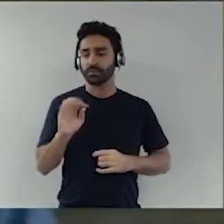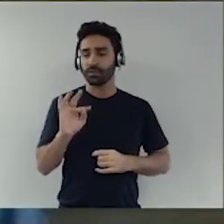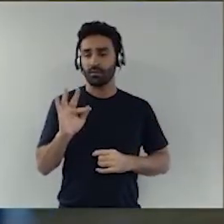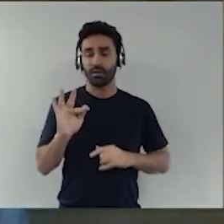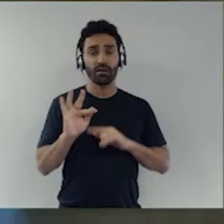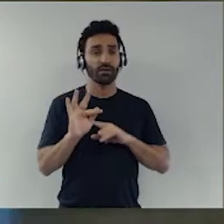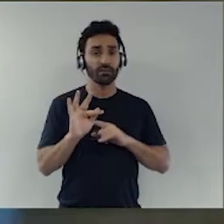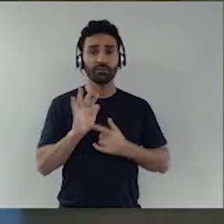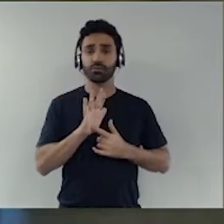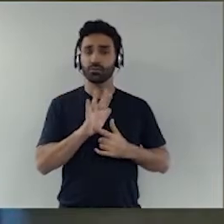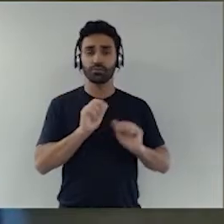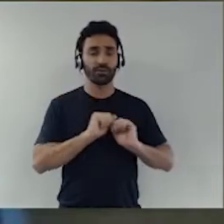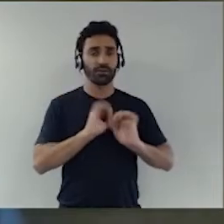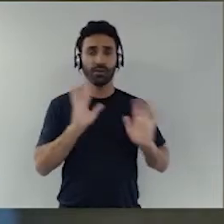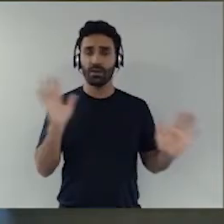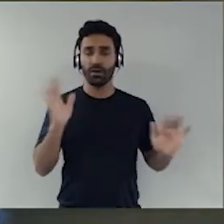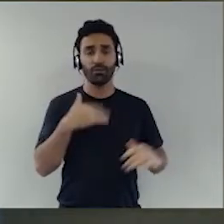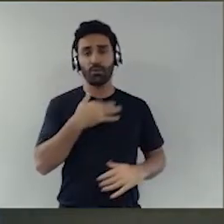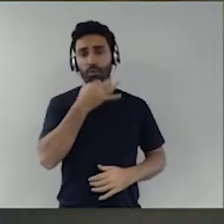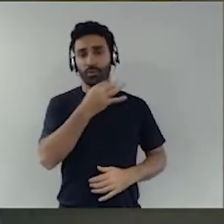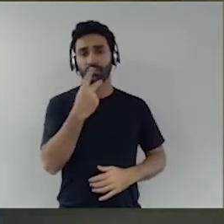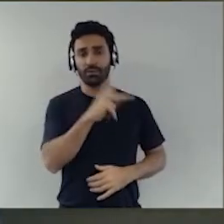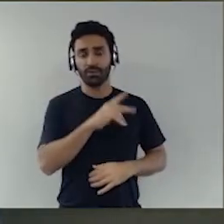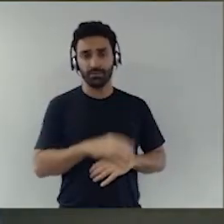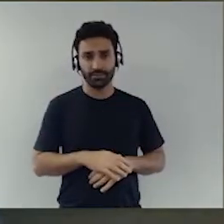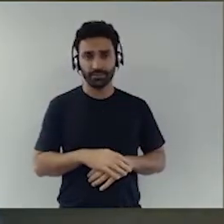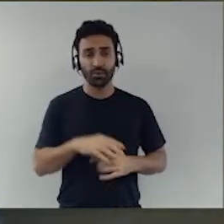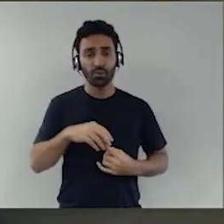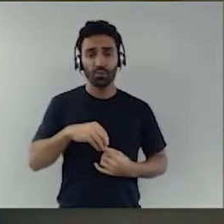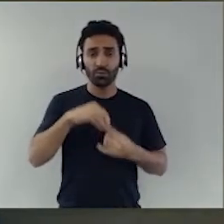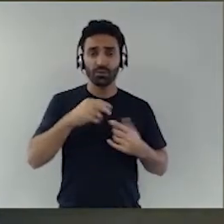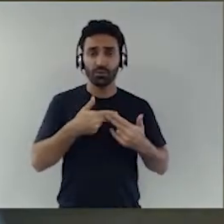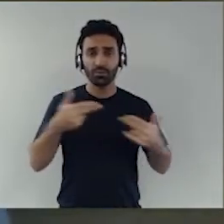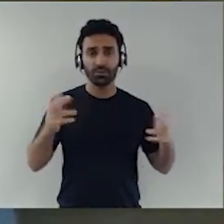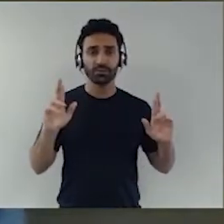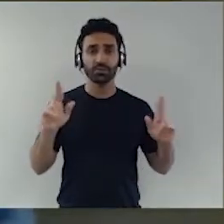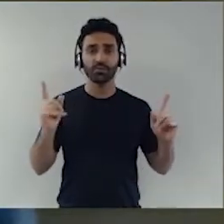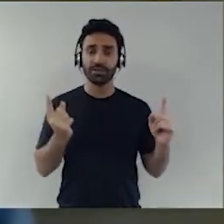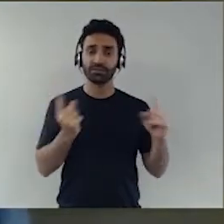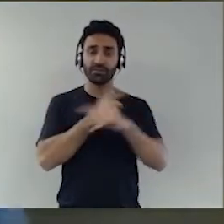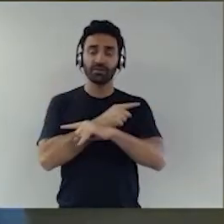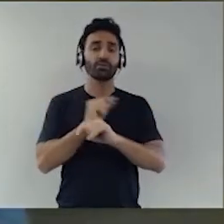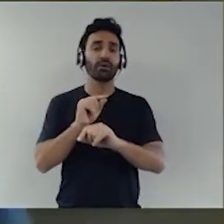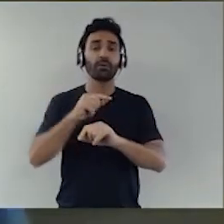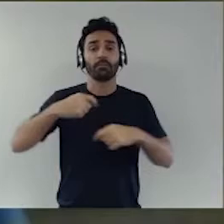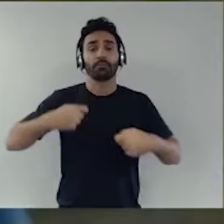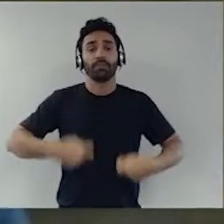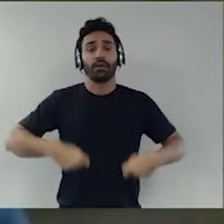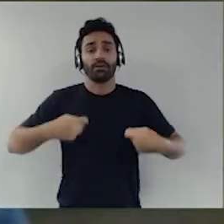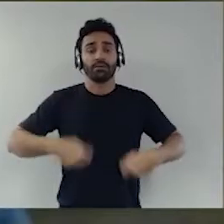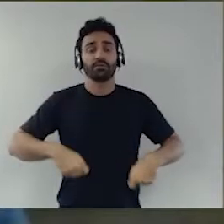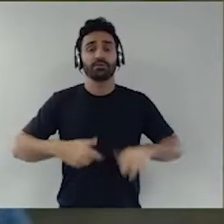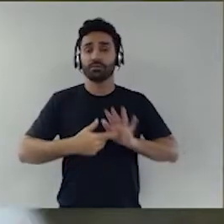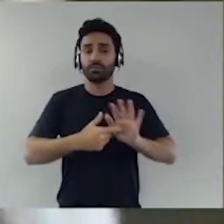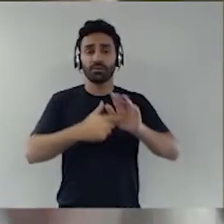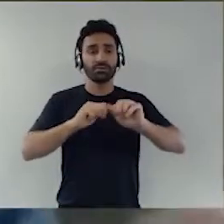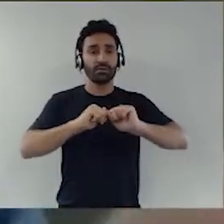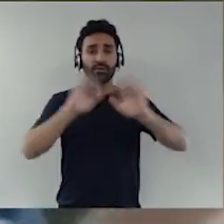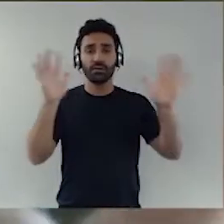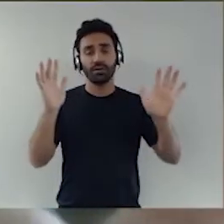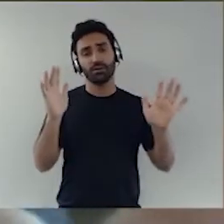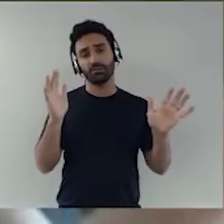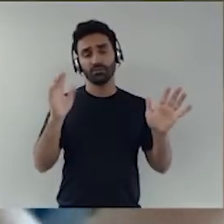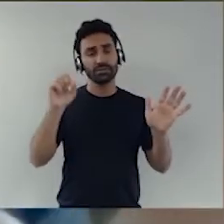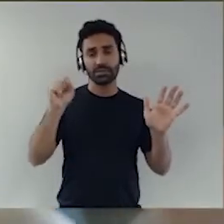essa interpretação que a única divergência foi justamente sobre a necessidade de deixar isso explícito ou